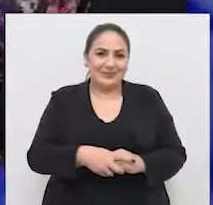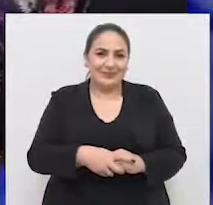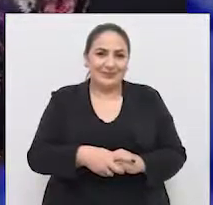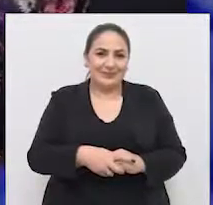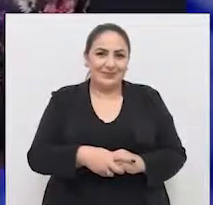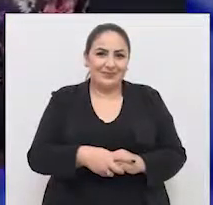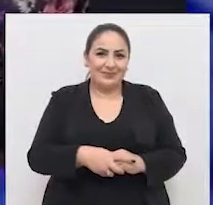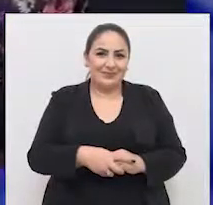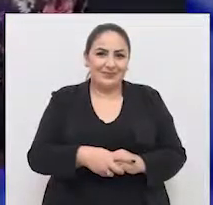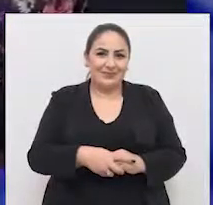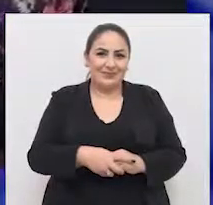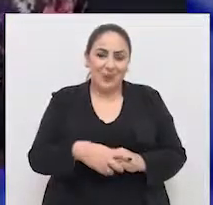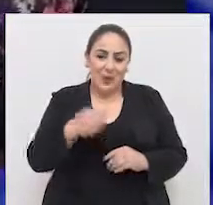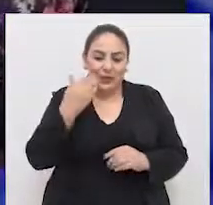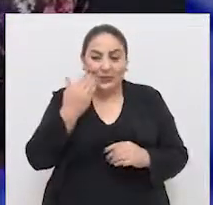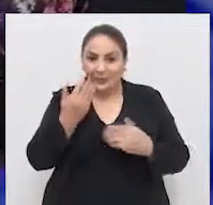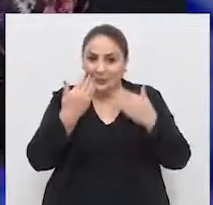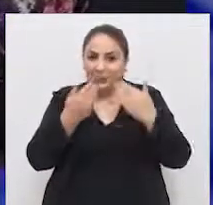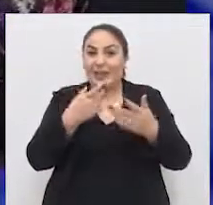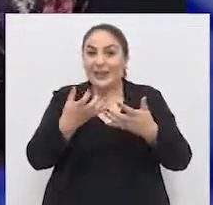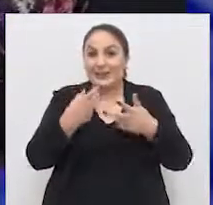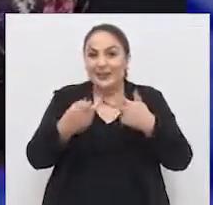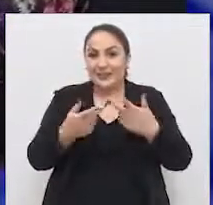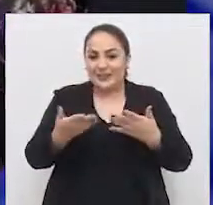Você já quer falar com o